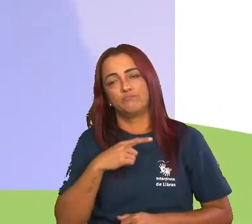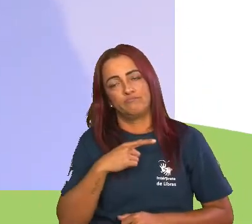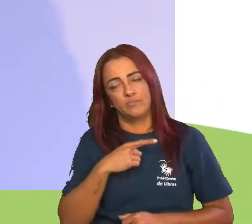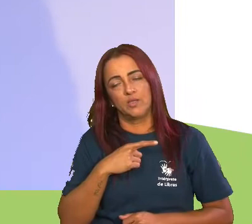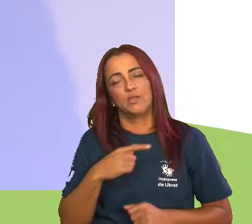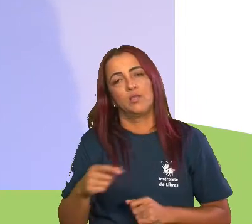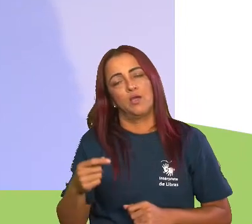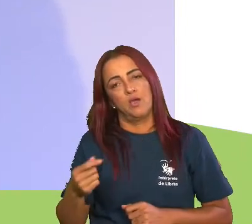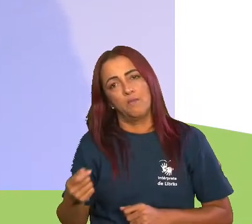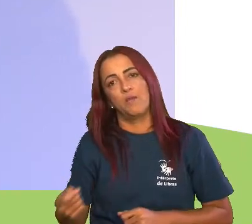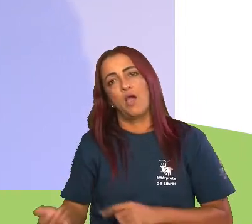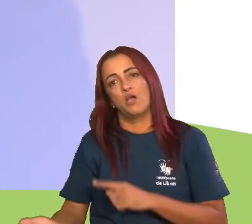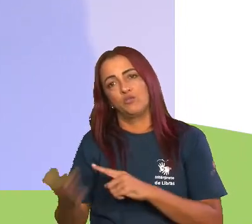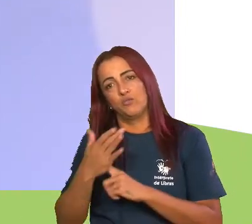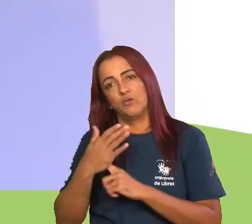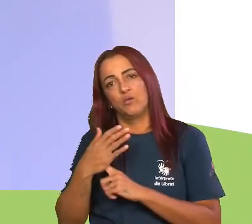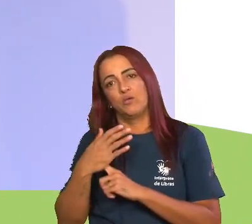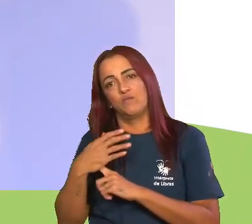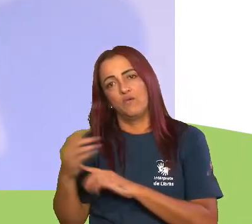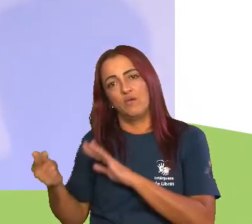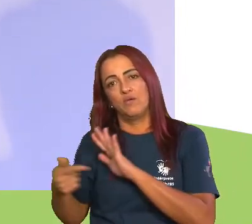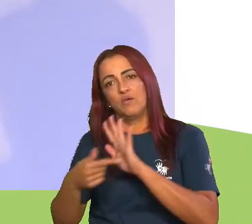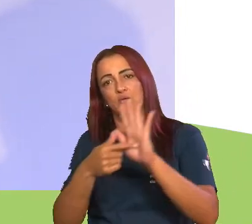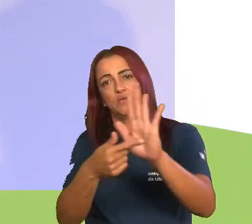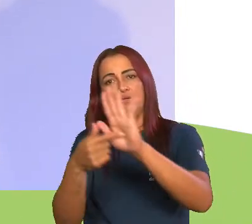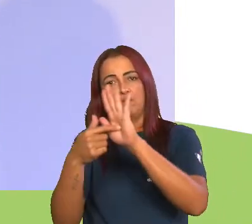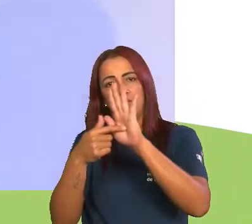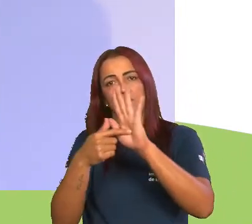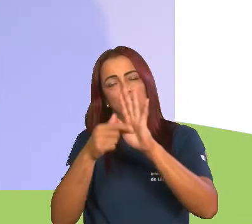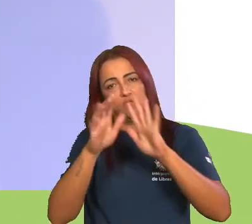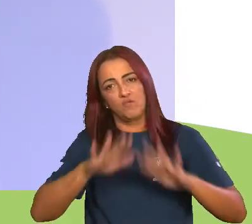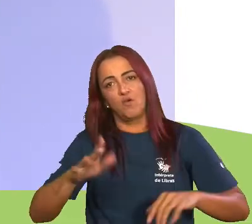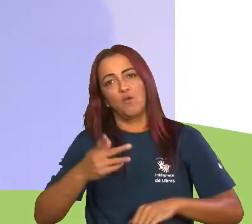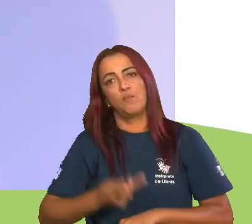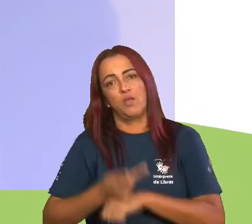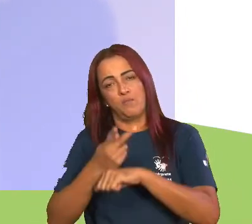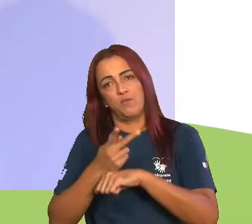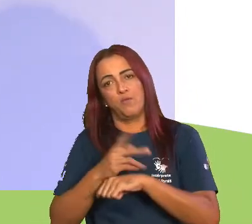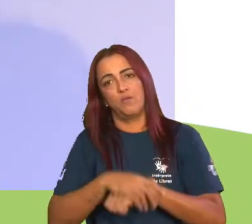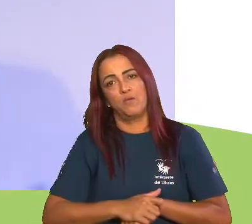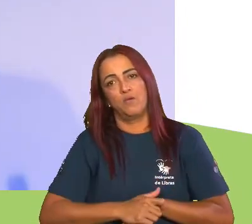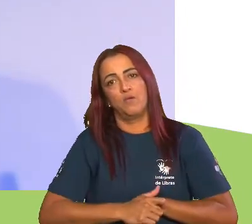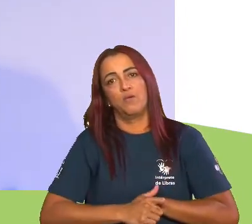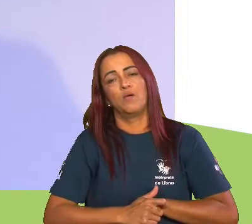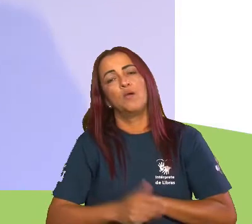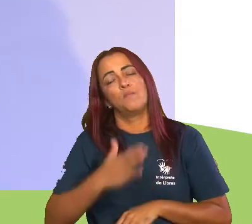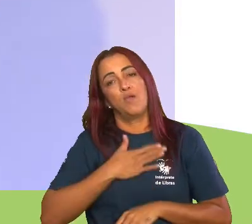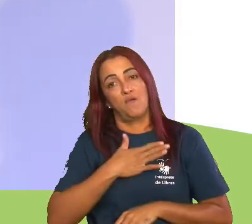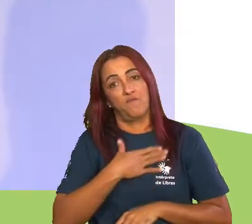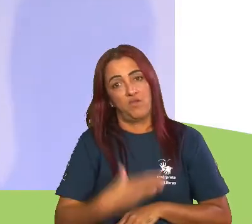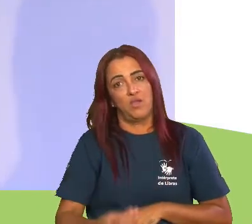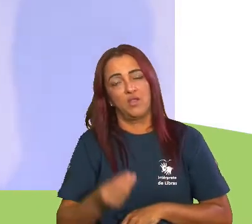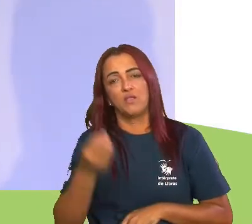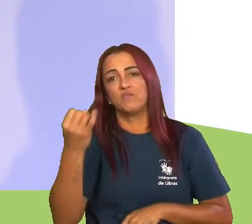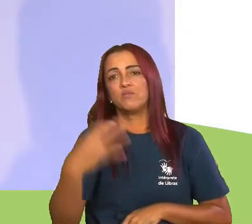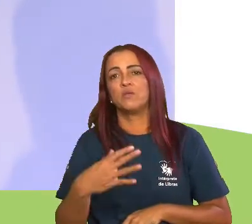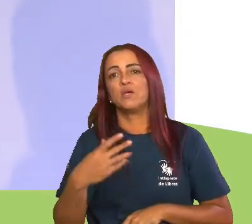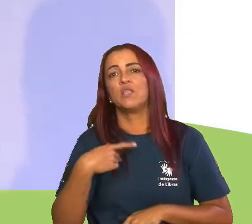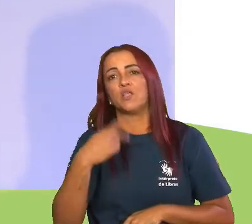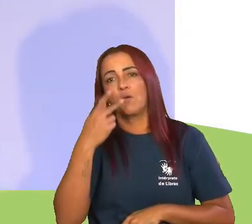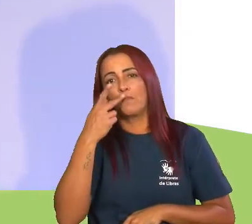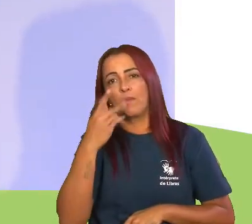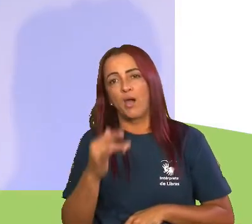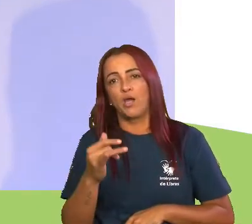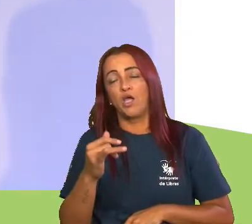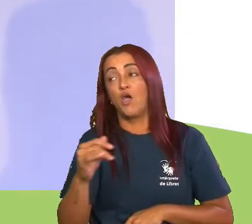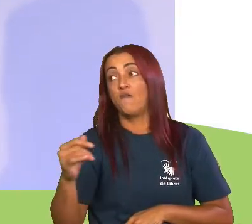me trouxe até essa visibilidade deste prêmio. É, minha filha estava falando ali, Clara, eu sou pai de